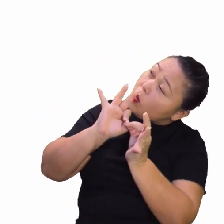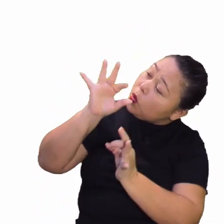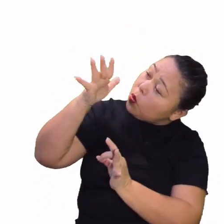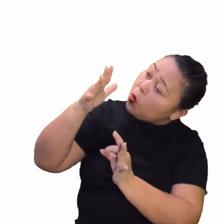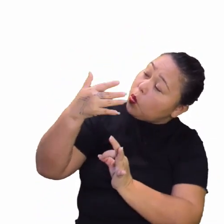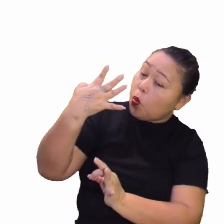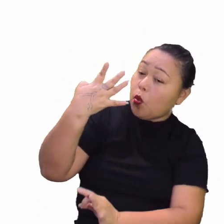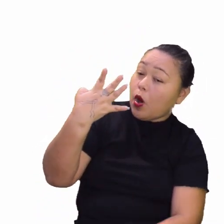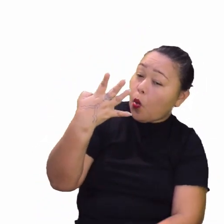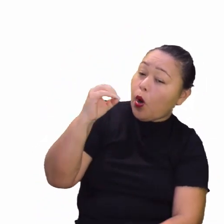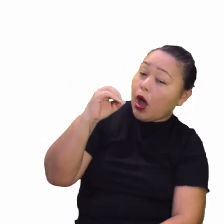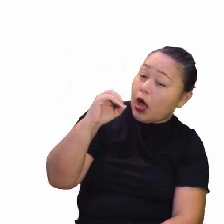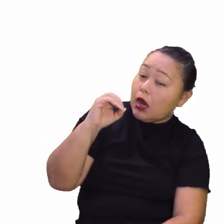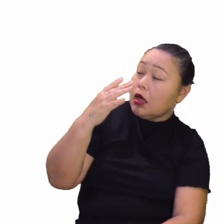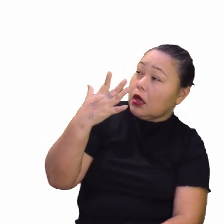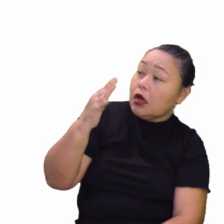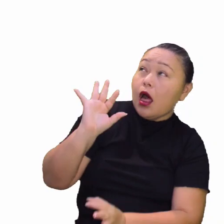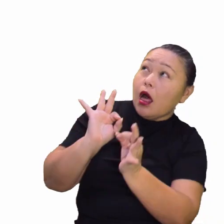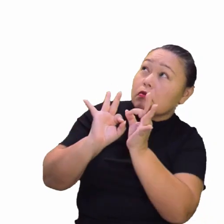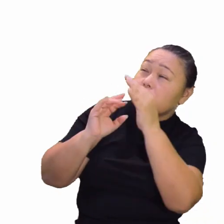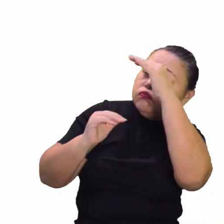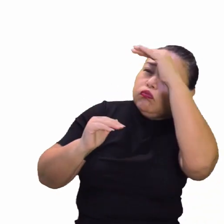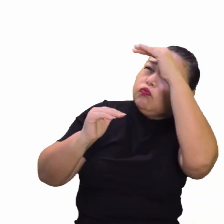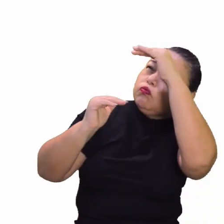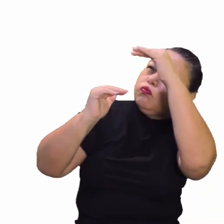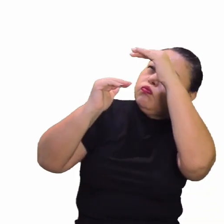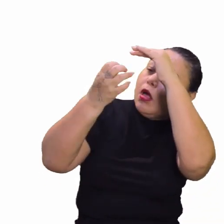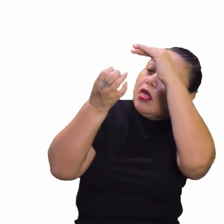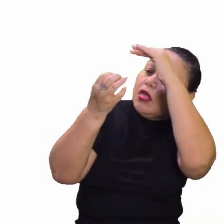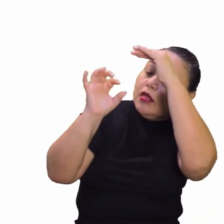de 30 a 40, mas pode atingir até 60 metros.